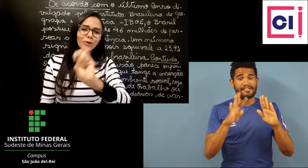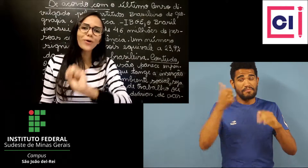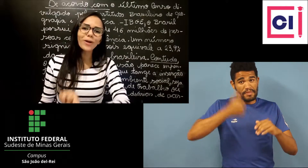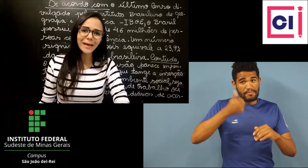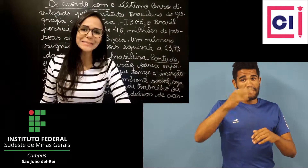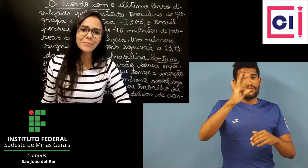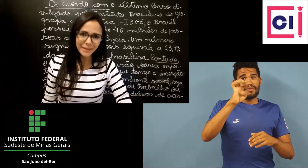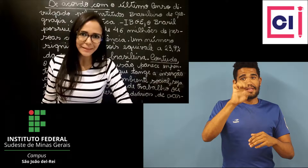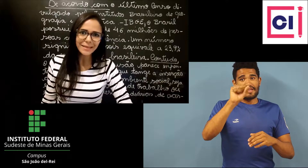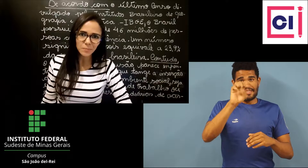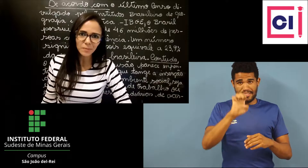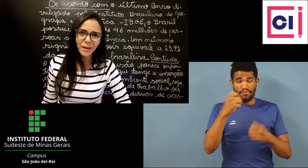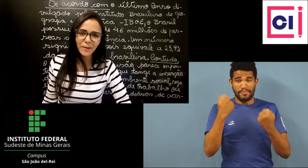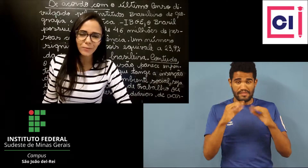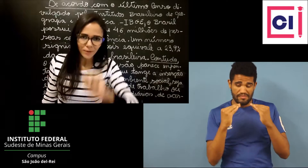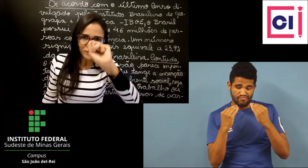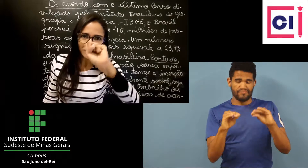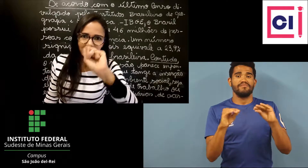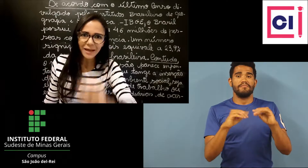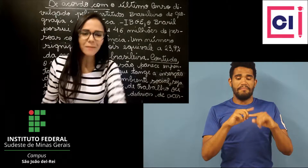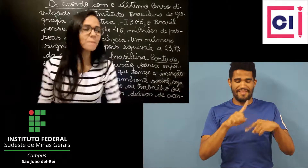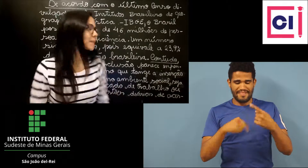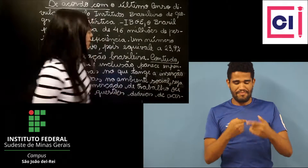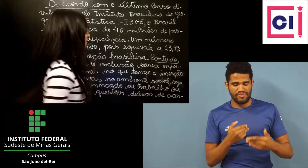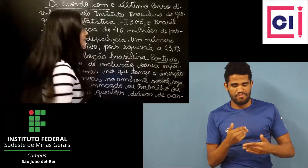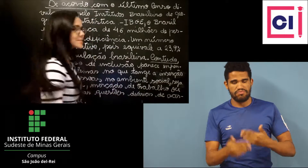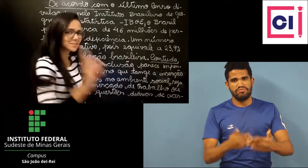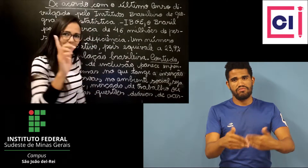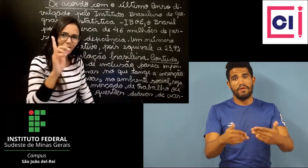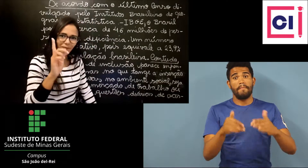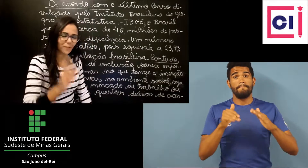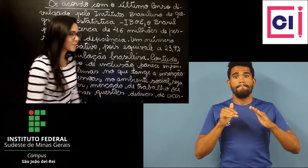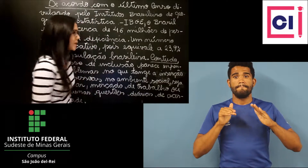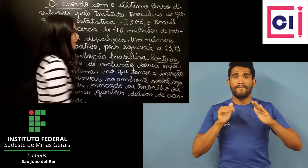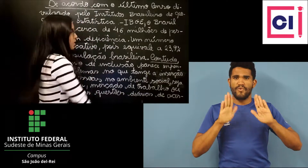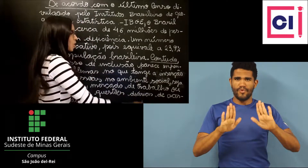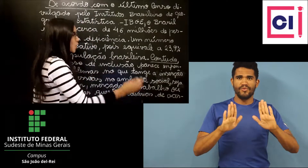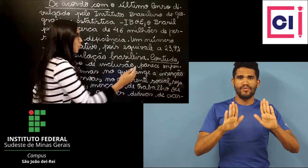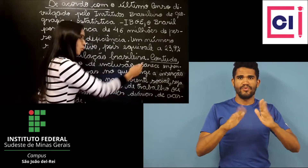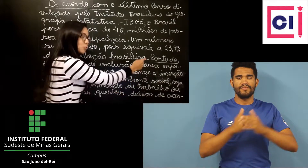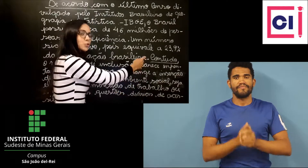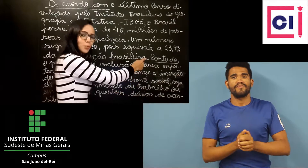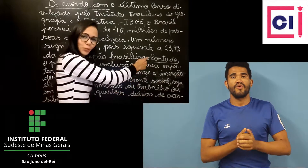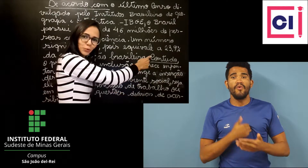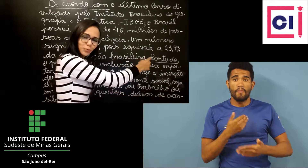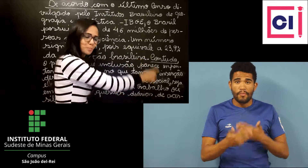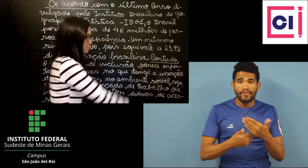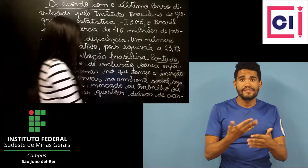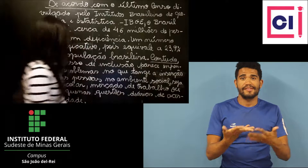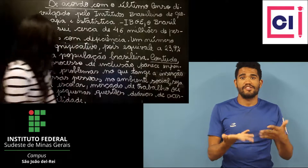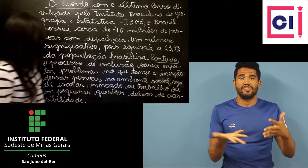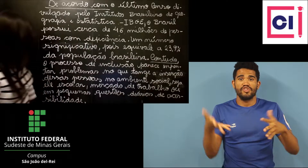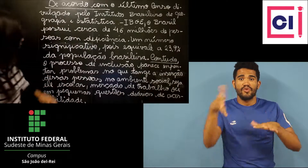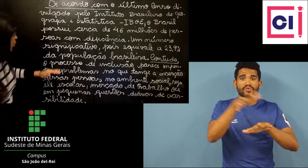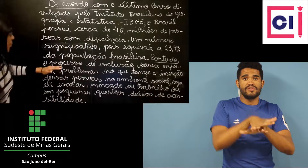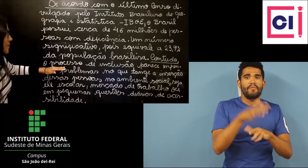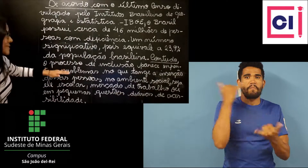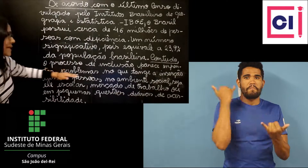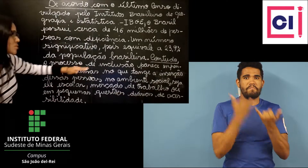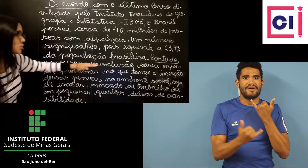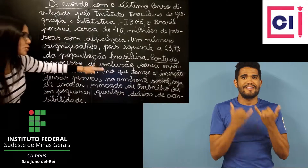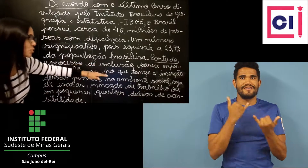texto. Só que eu tenho que colocar isso na minha tese primeiro. Vamos lá? Olha só. Contudo,